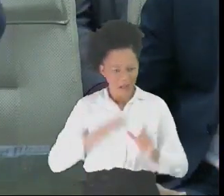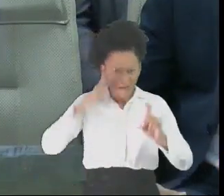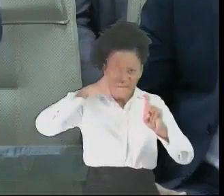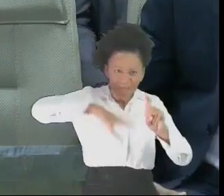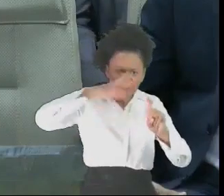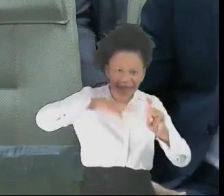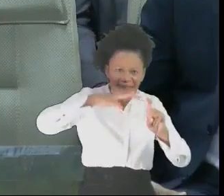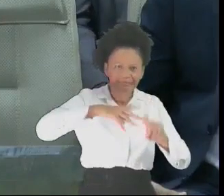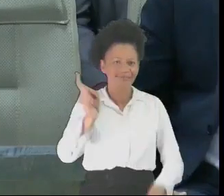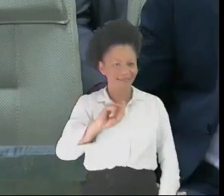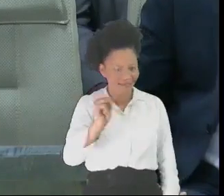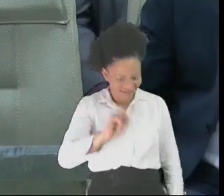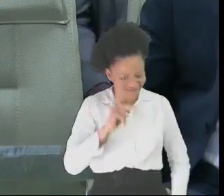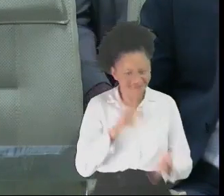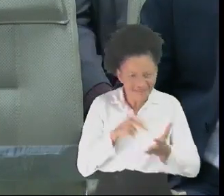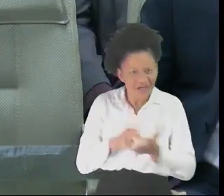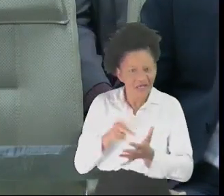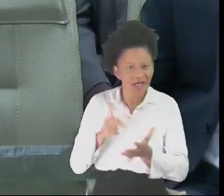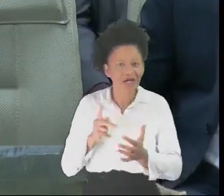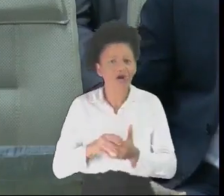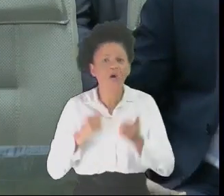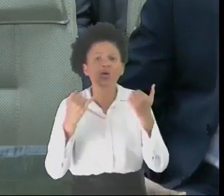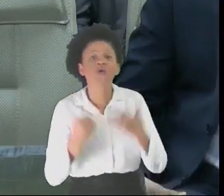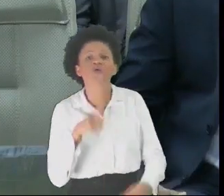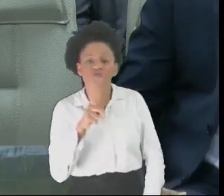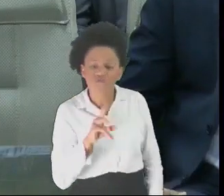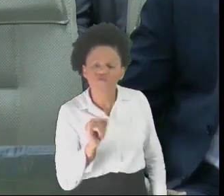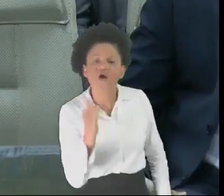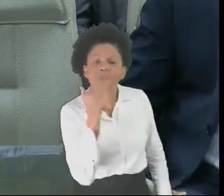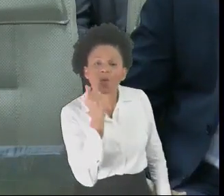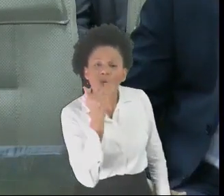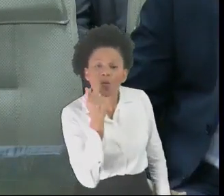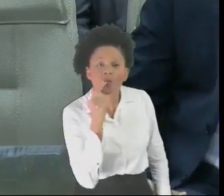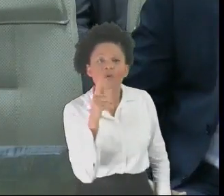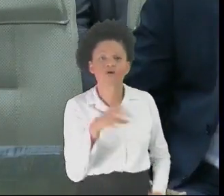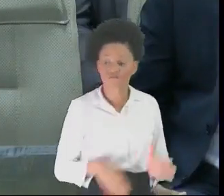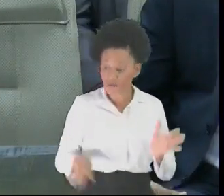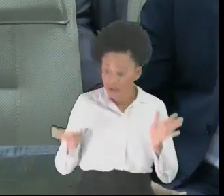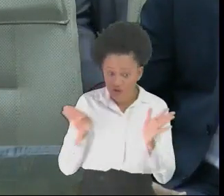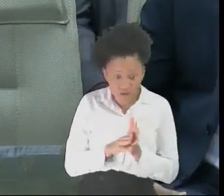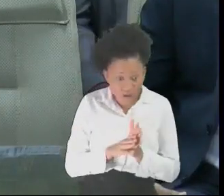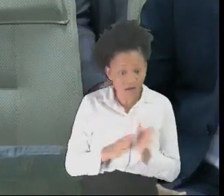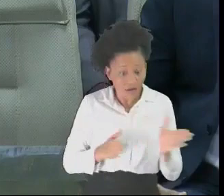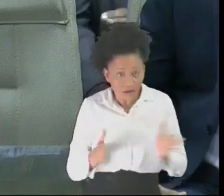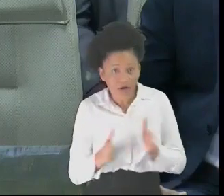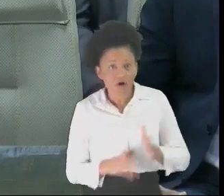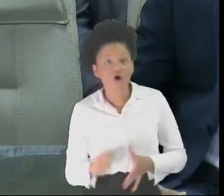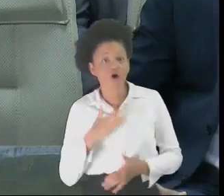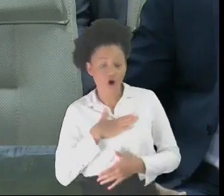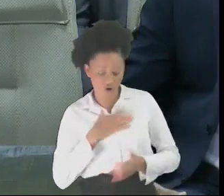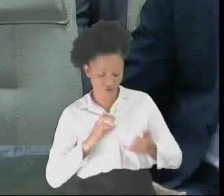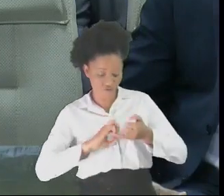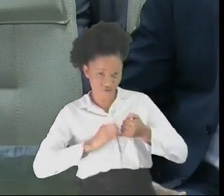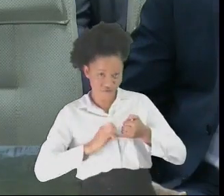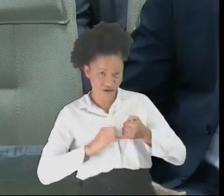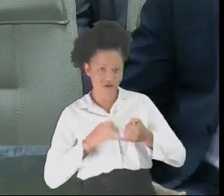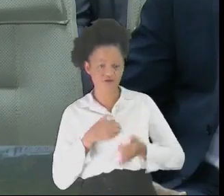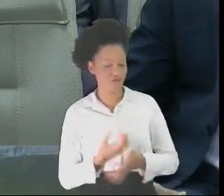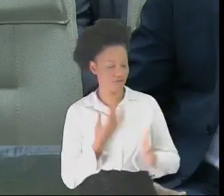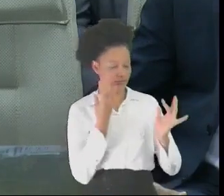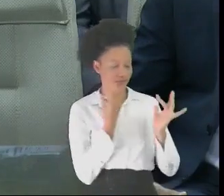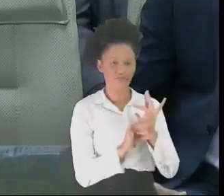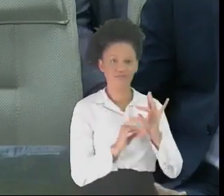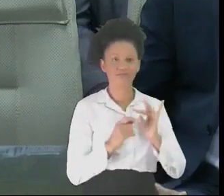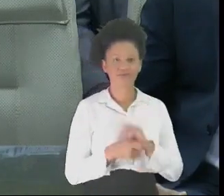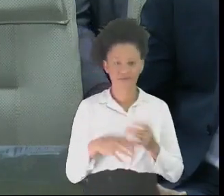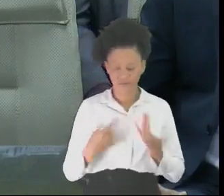é realidade. De dizer até o que é que você vai ter com ele. Vai chegar o tempo de você que gosta de feijão, o anticristo vai dizer,